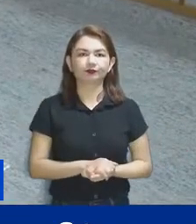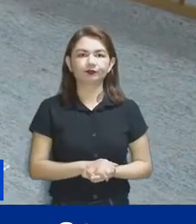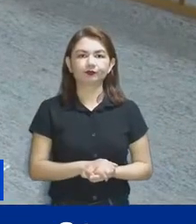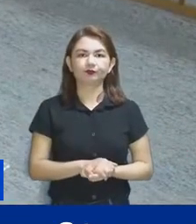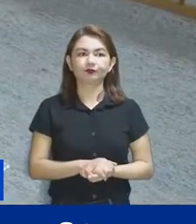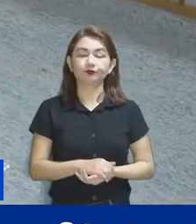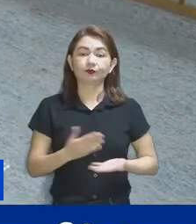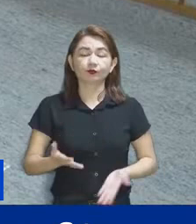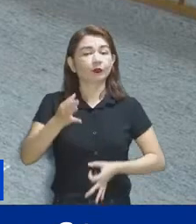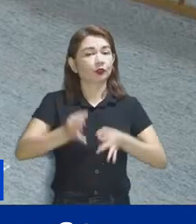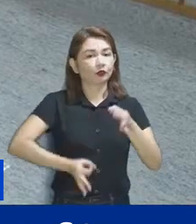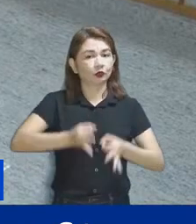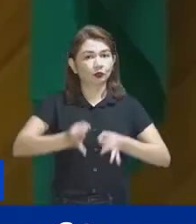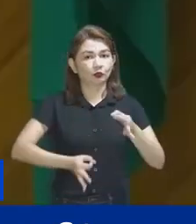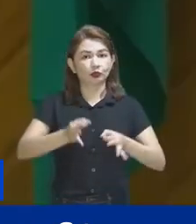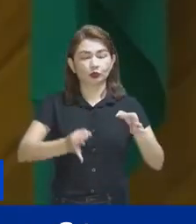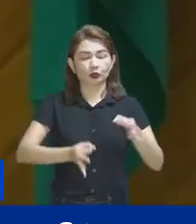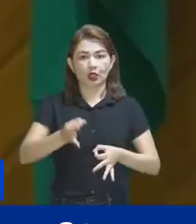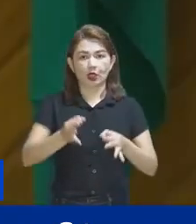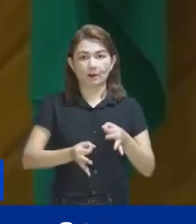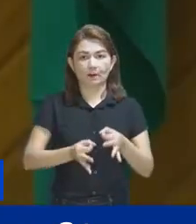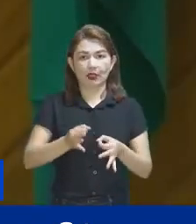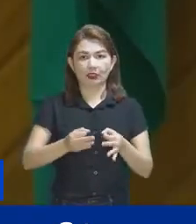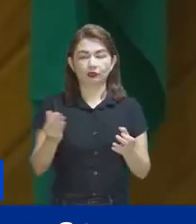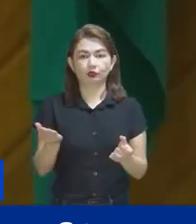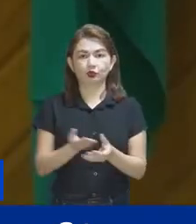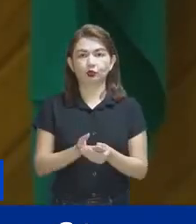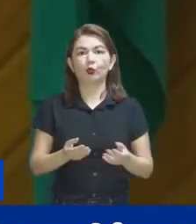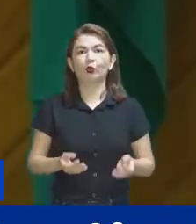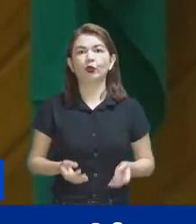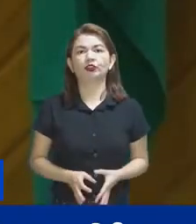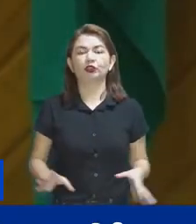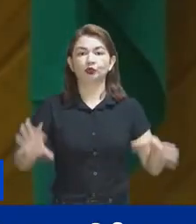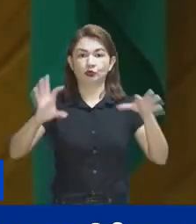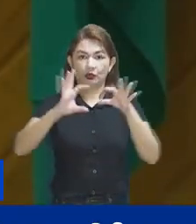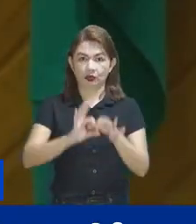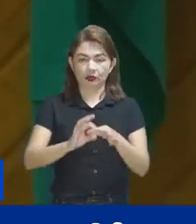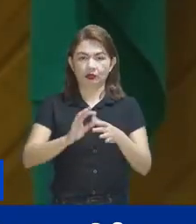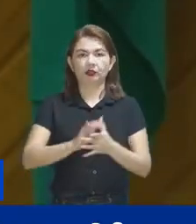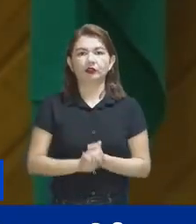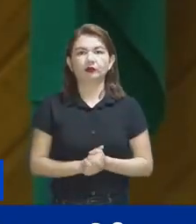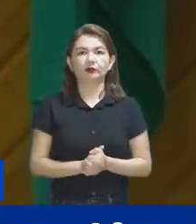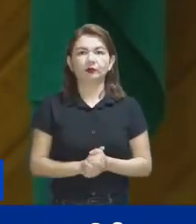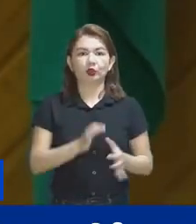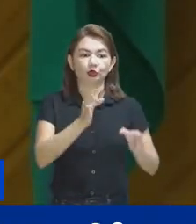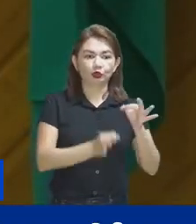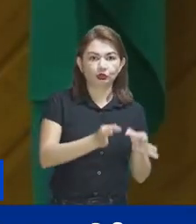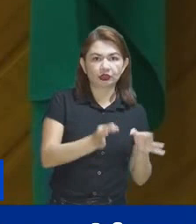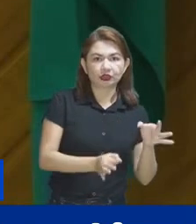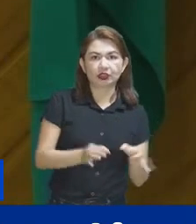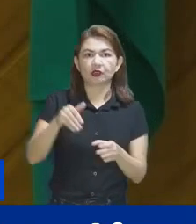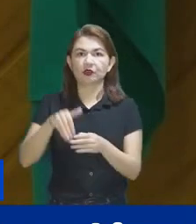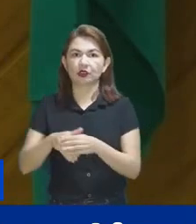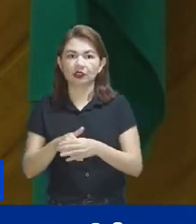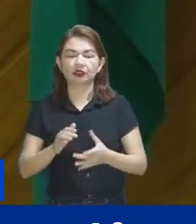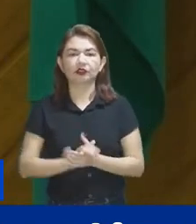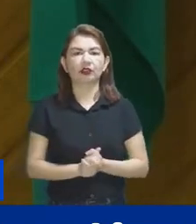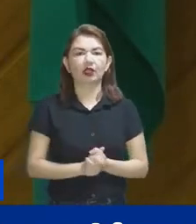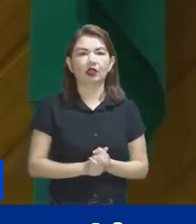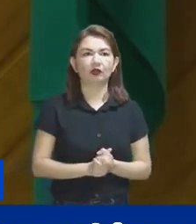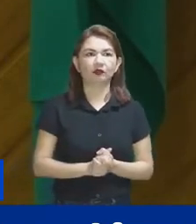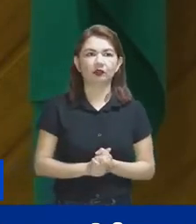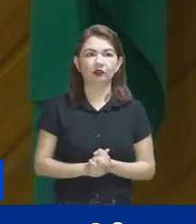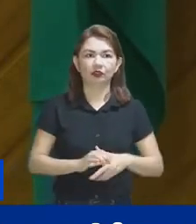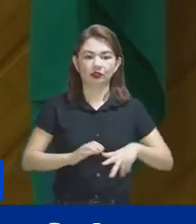Trata-se do julgamento de uma ação conjunta sobre os mesmos fatos, uma ação de investigação judicial eleitoral e uma representação especial por